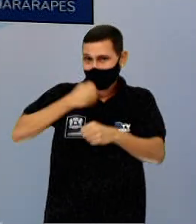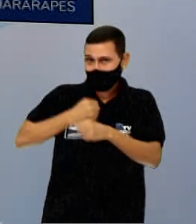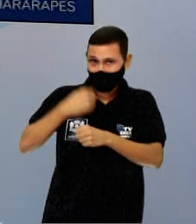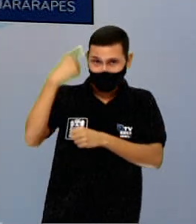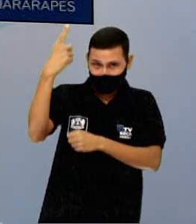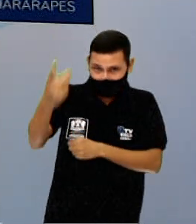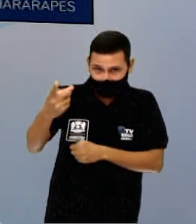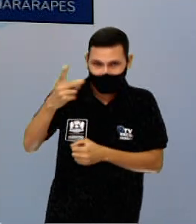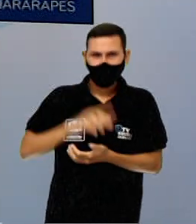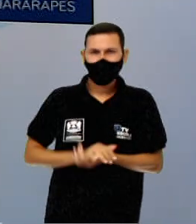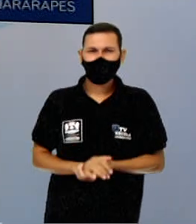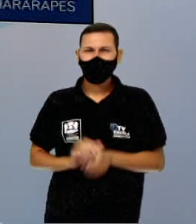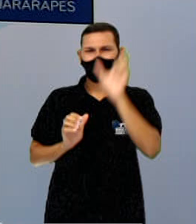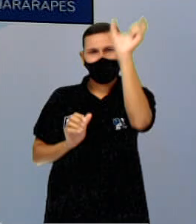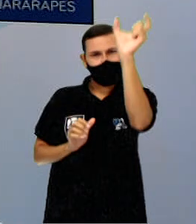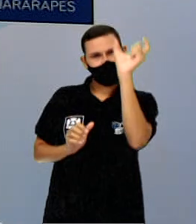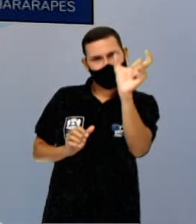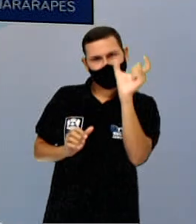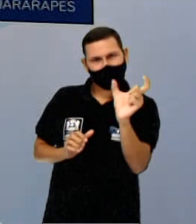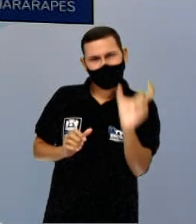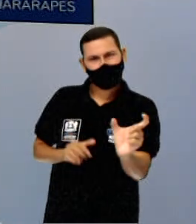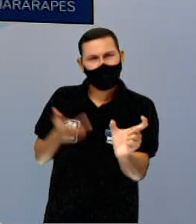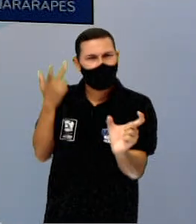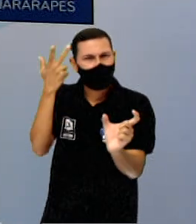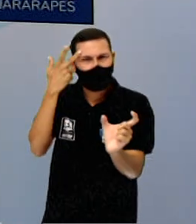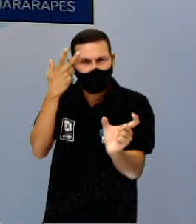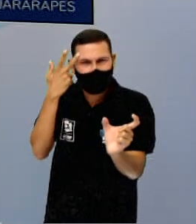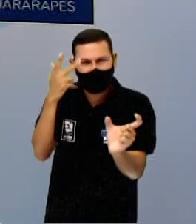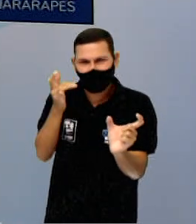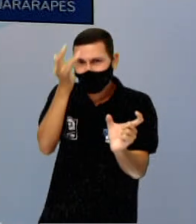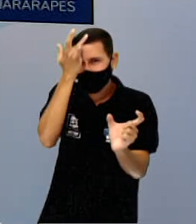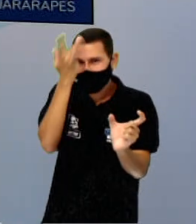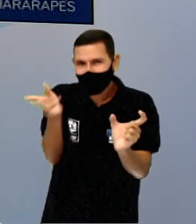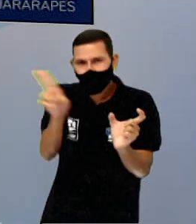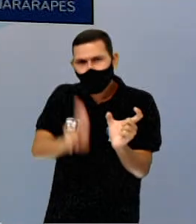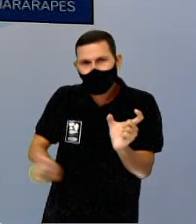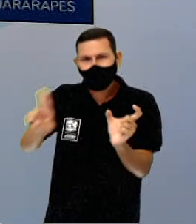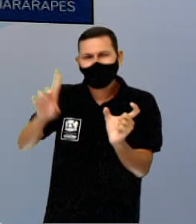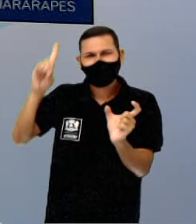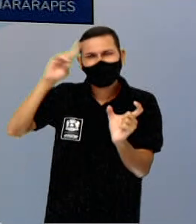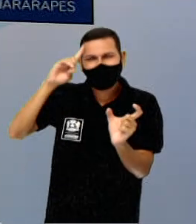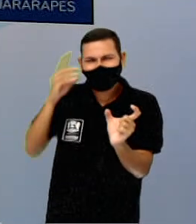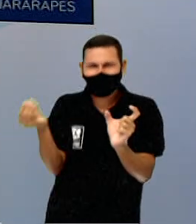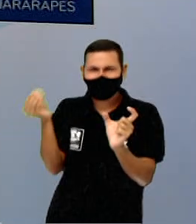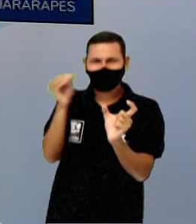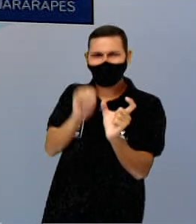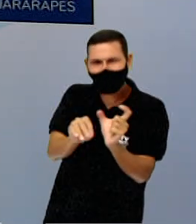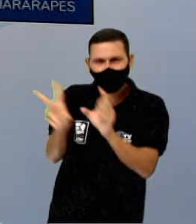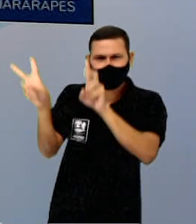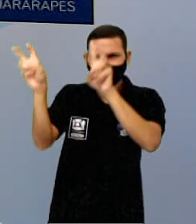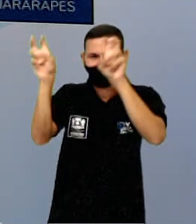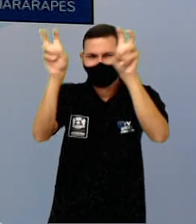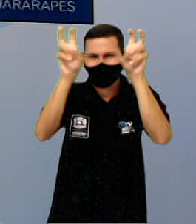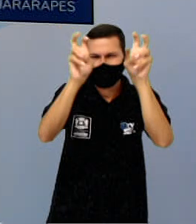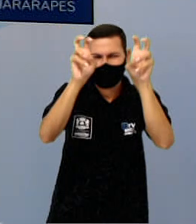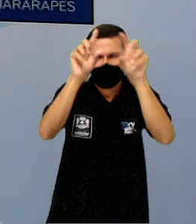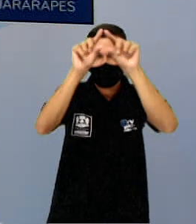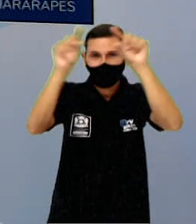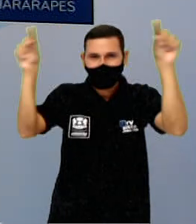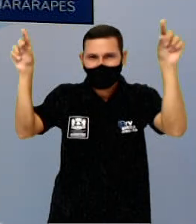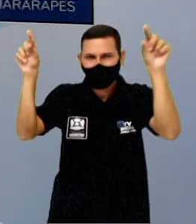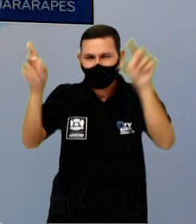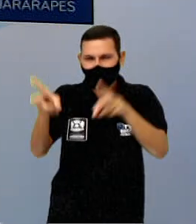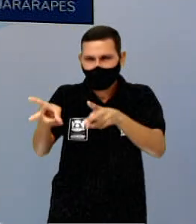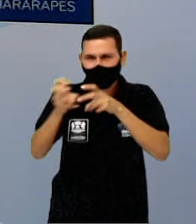ano certo são palavras muito comuns a gente vê dentro desse assunto quando a gente vê uma frase no